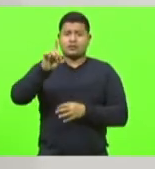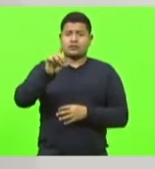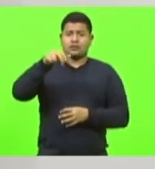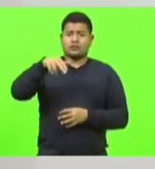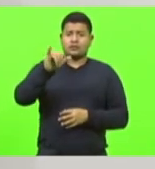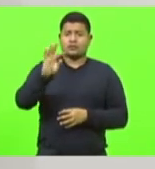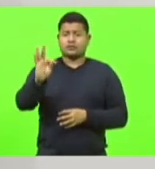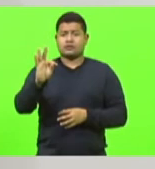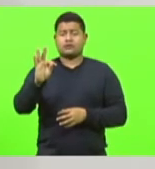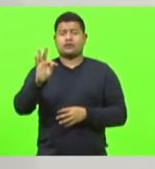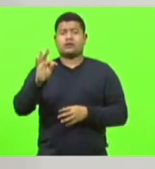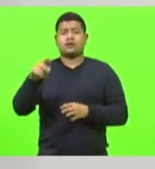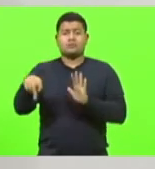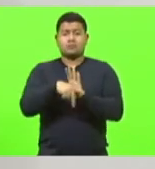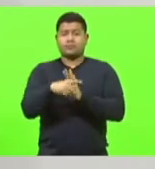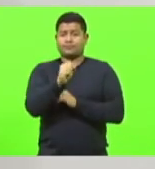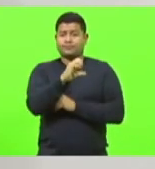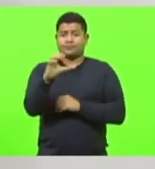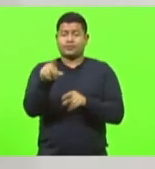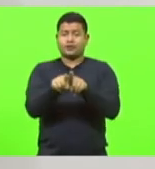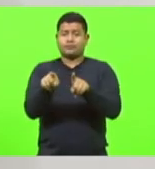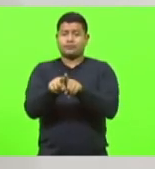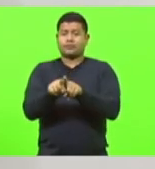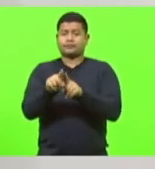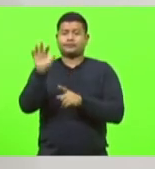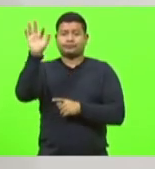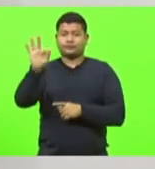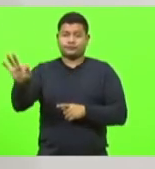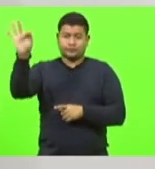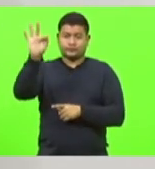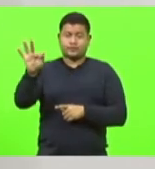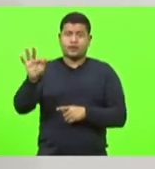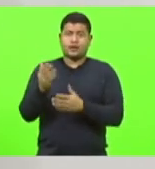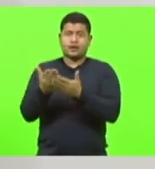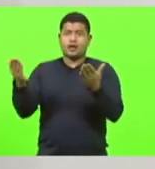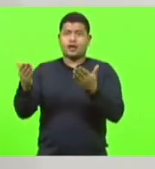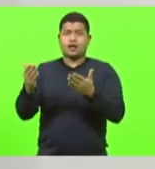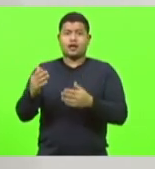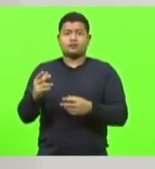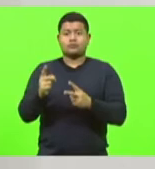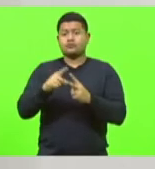Parece que o DENIT de Santa Catarina e o DENIT Nacional estão embarrigando,